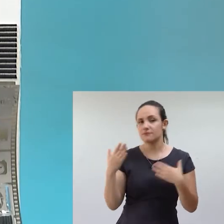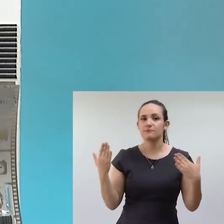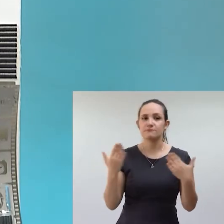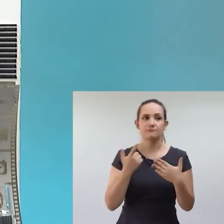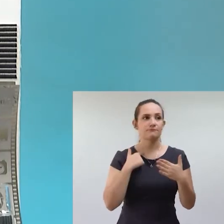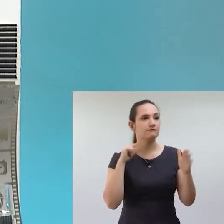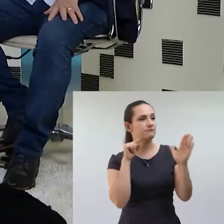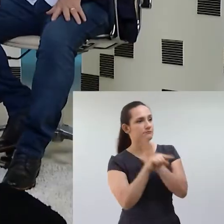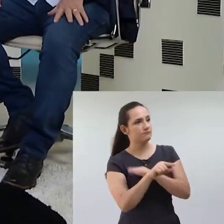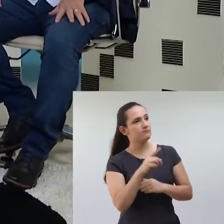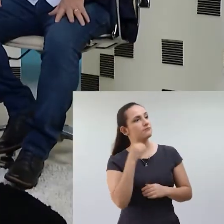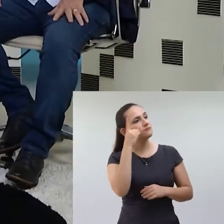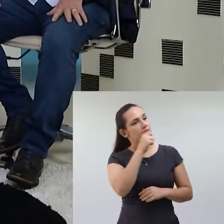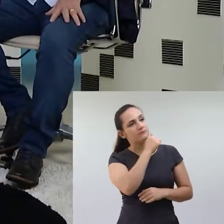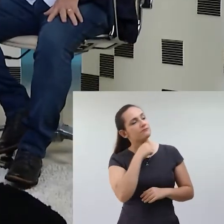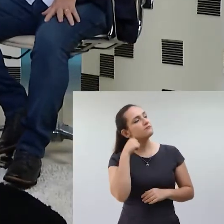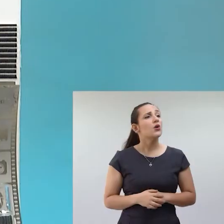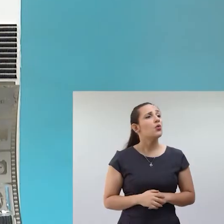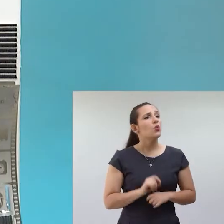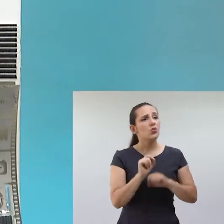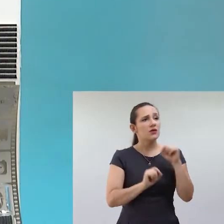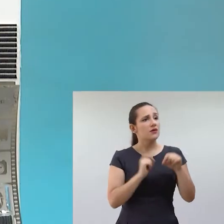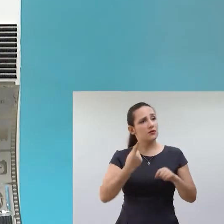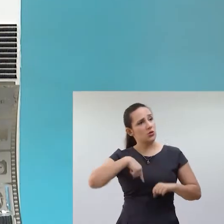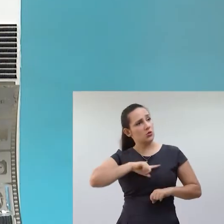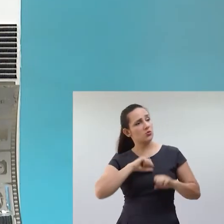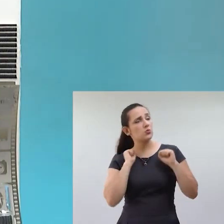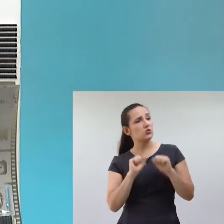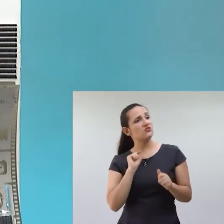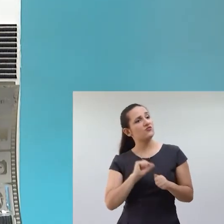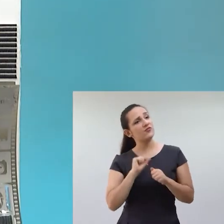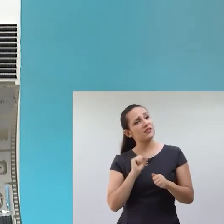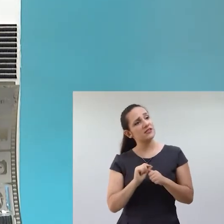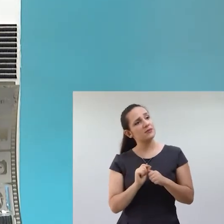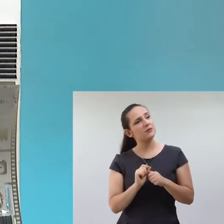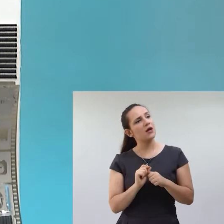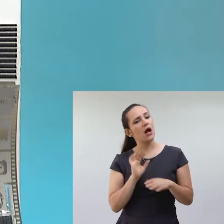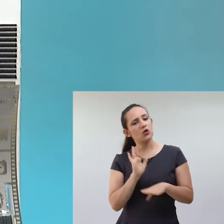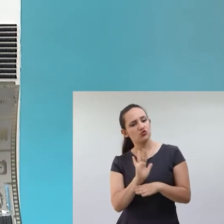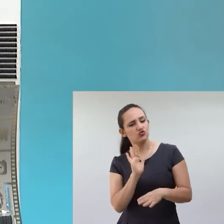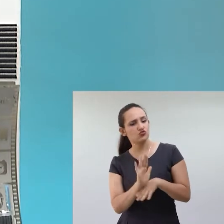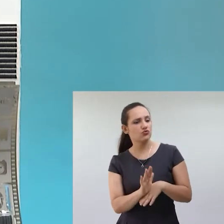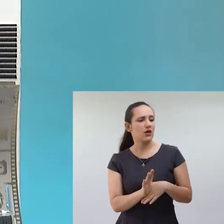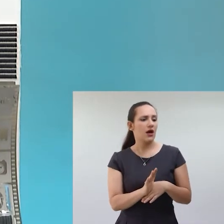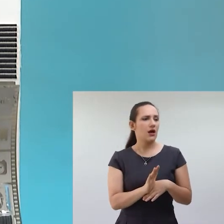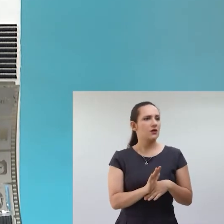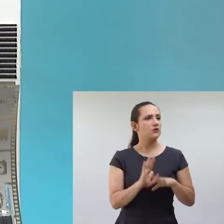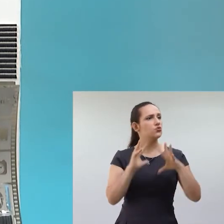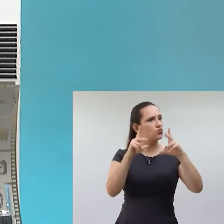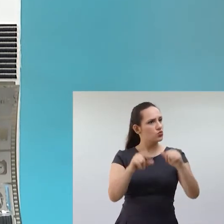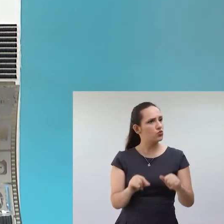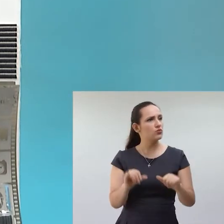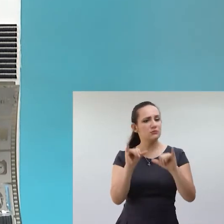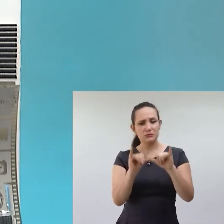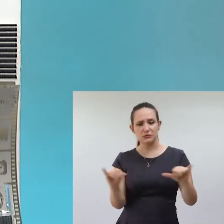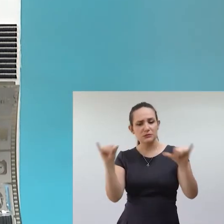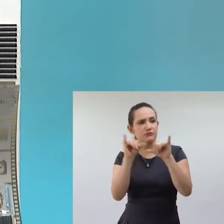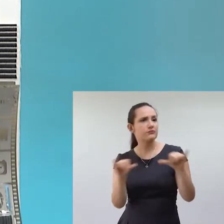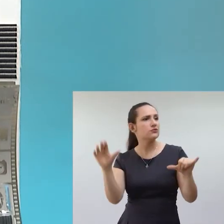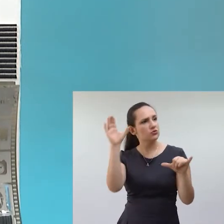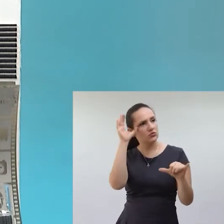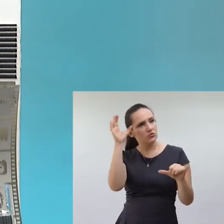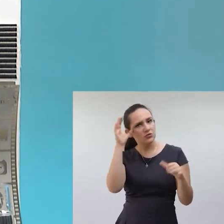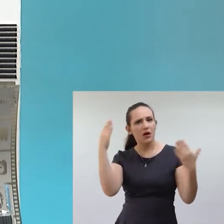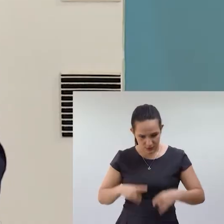mental. Quero saber do deputado Antônio Vaz o que a gente pode fazer de consideração sobre essas ações, essas campanhas